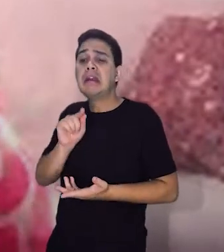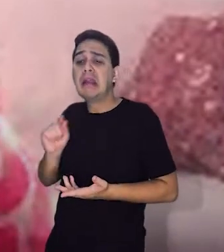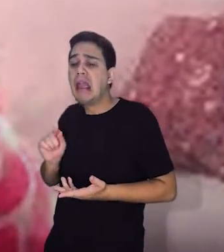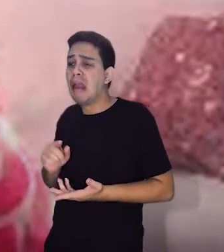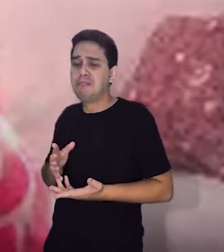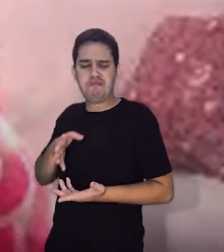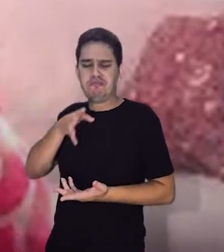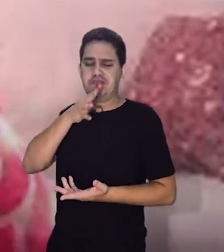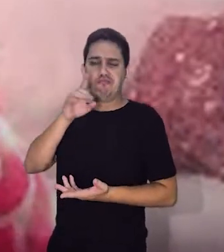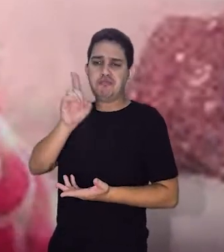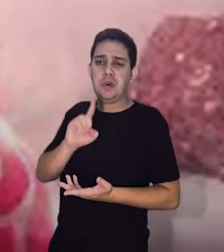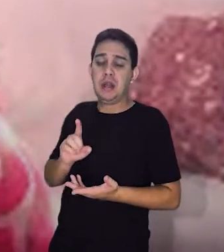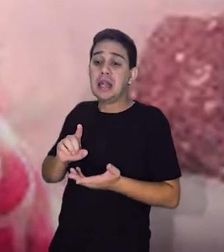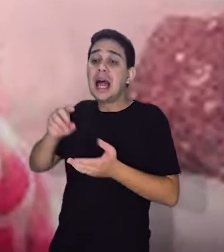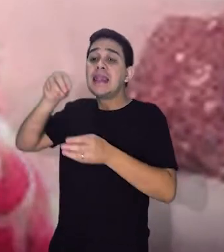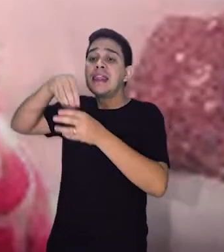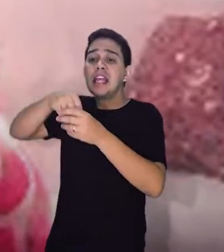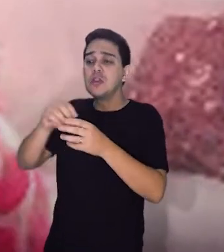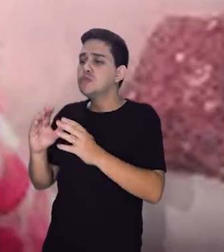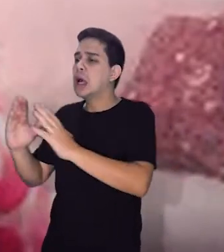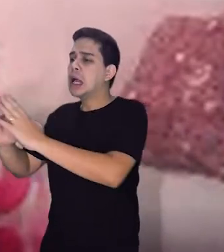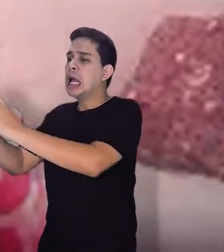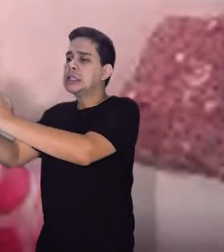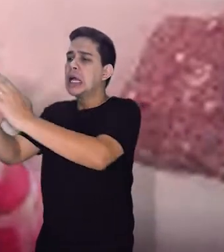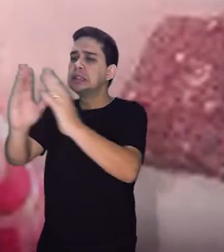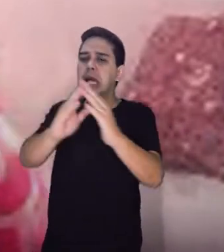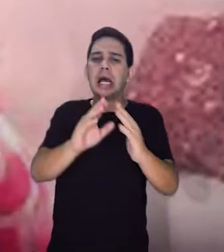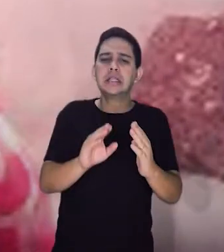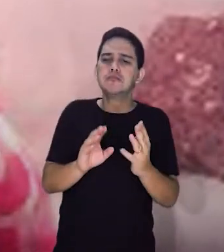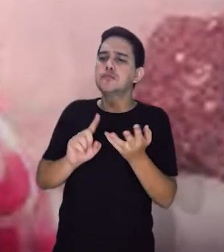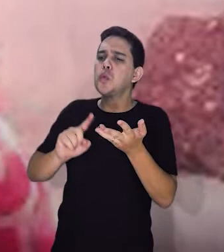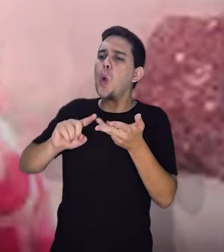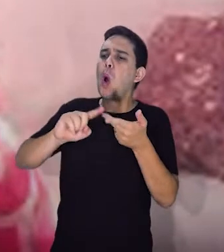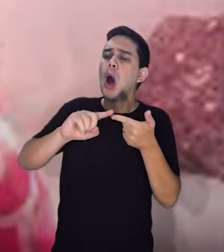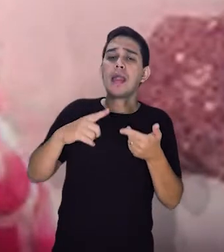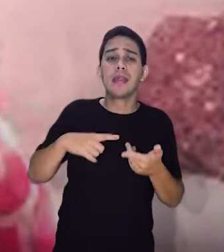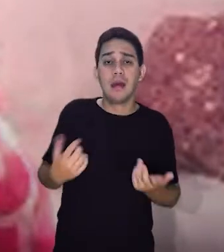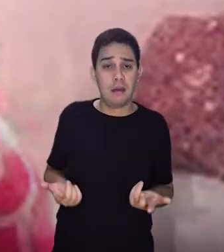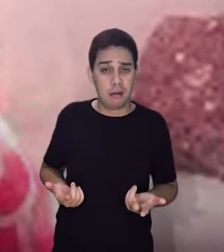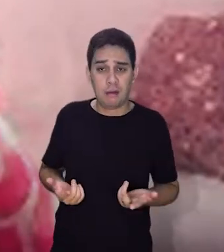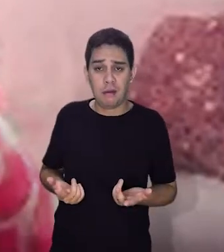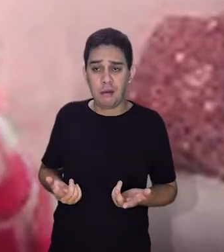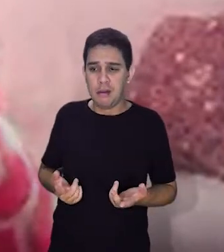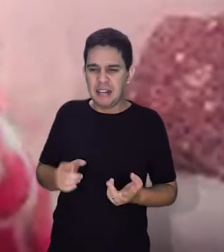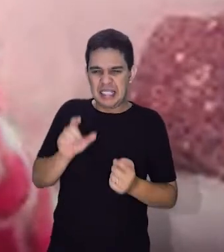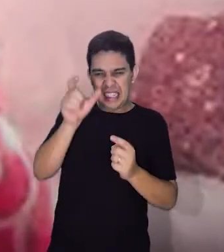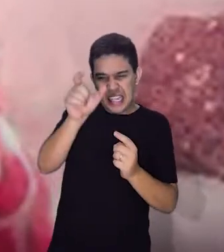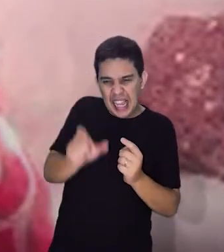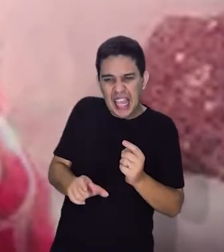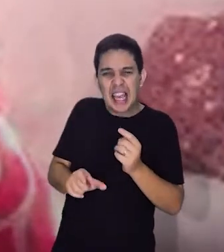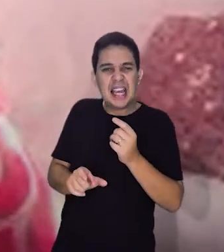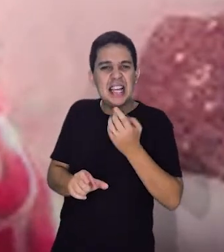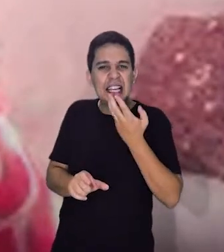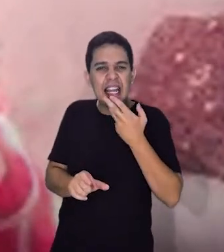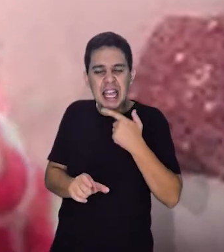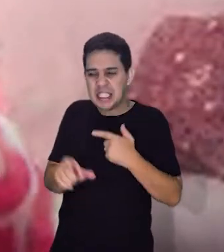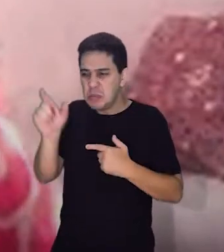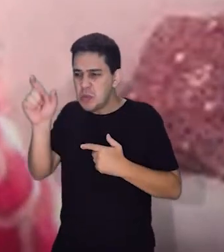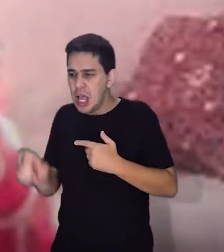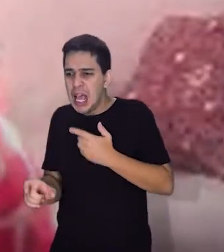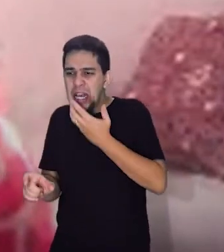crianças, quantas eram essas crianças, né? Não se olhava com a individualidade